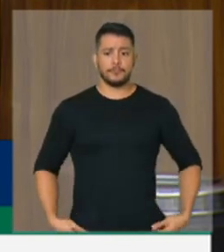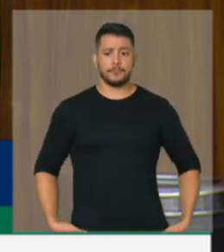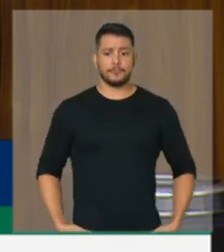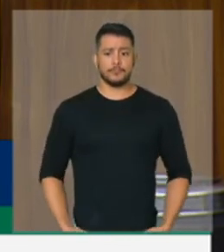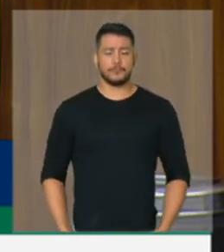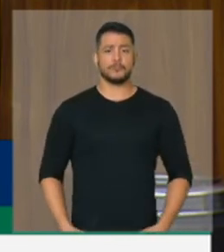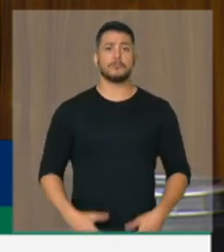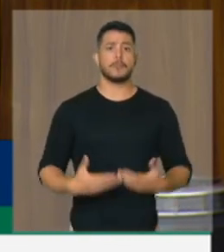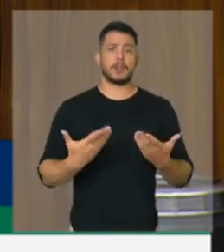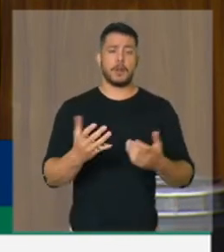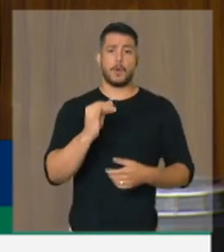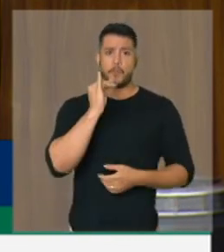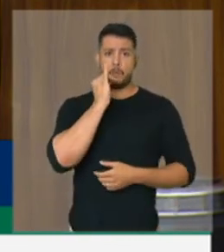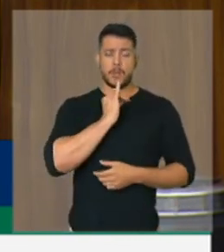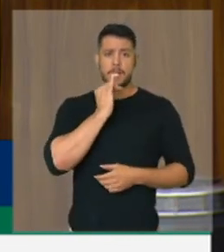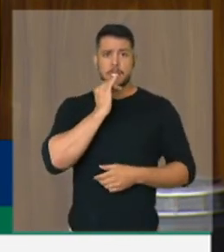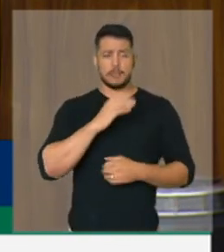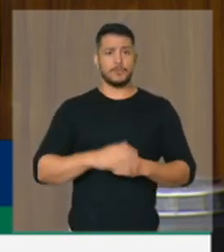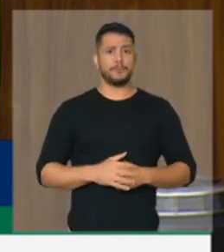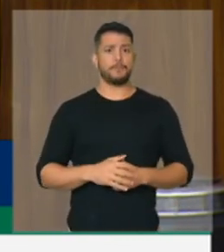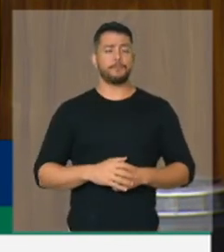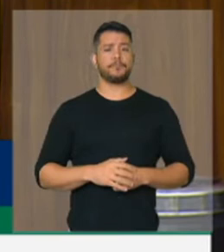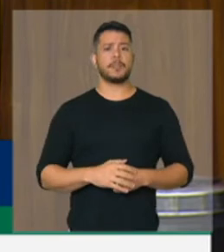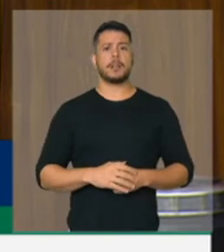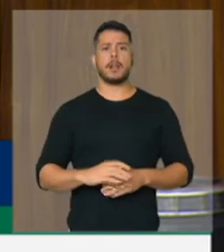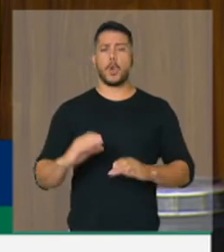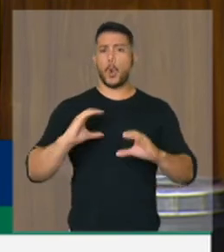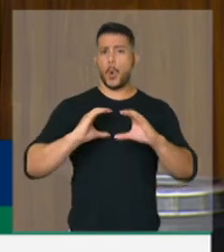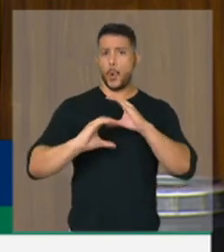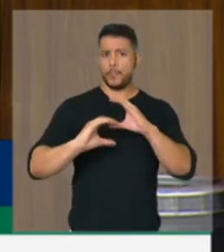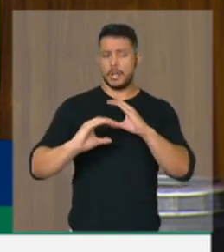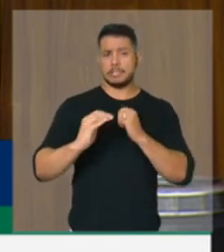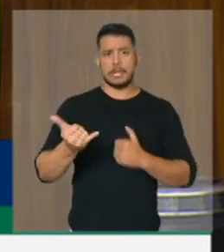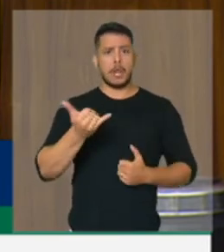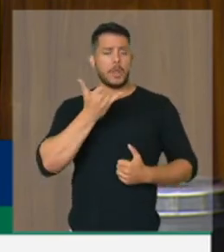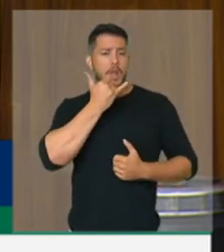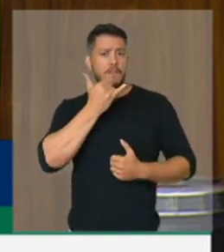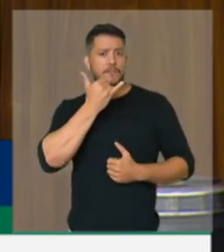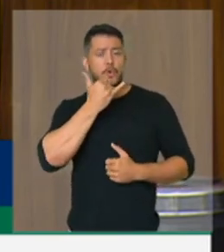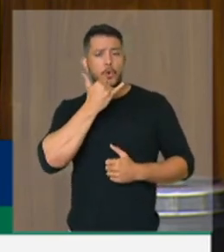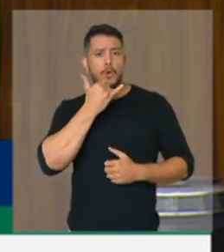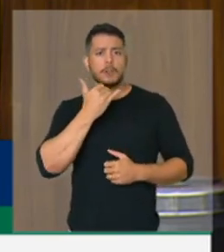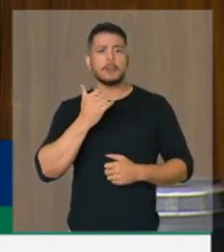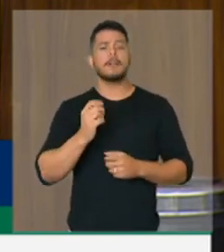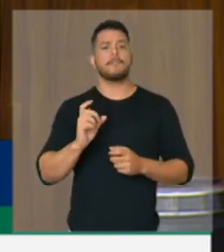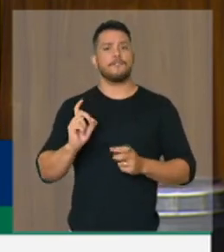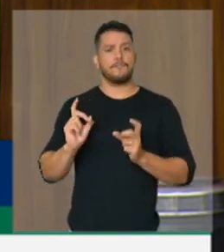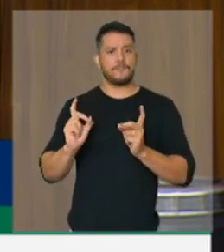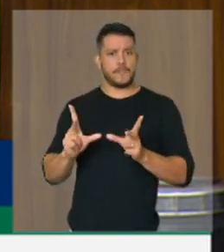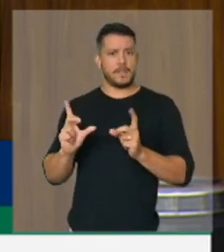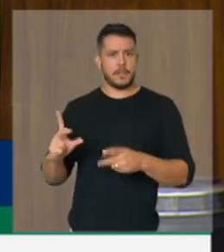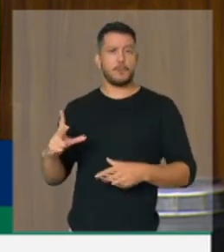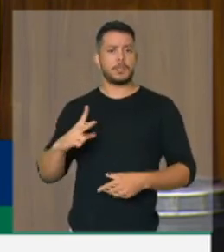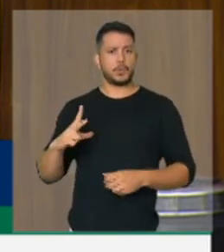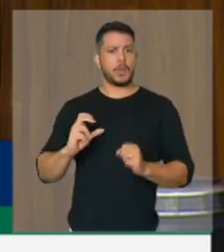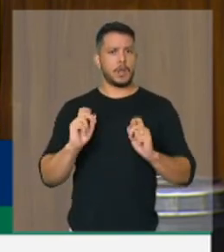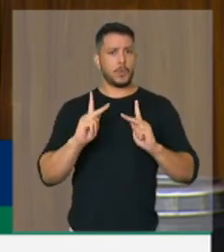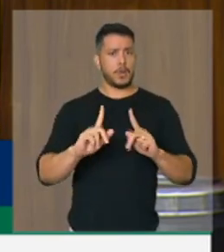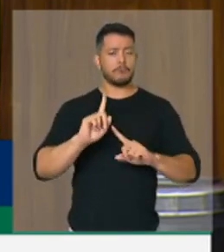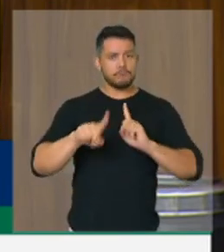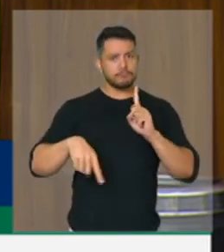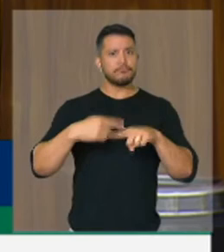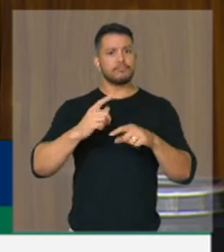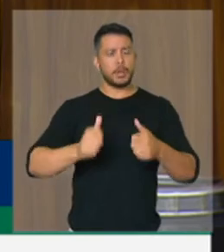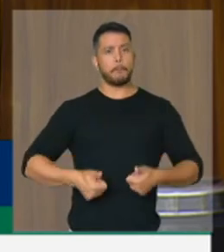melhorou muito. E é isso que nós precisamos de fazer. O país tem um caminho a seguir. A Alemanha já mostrou o caminho. Tivemos